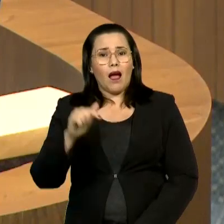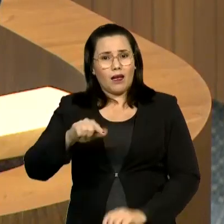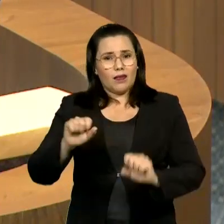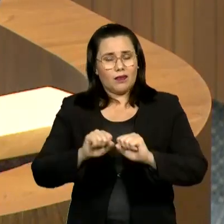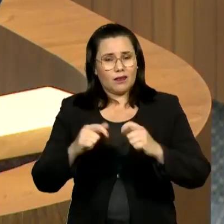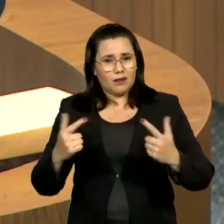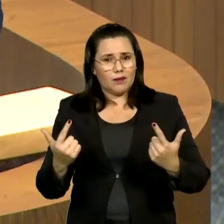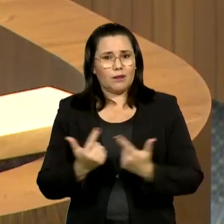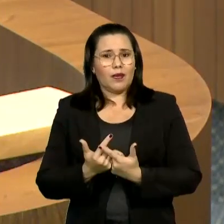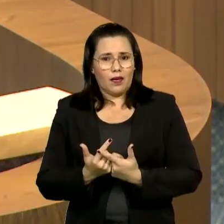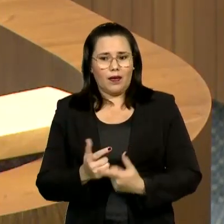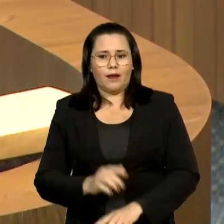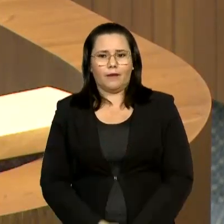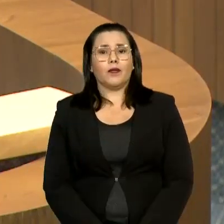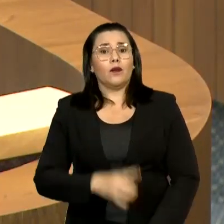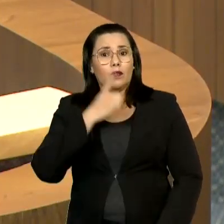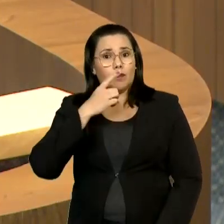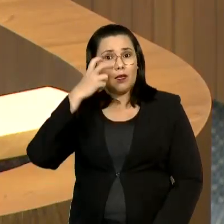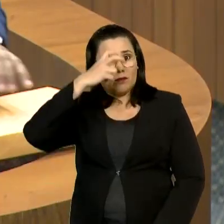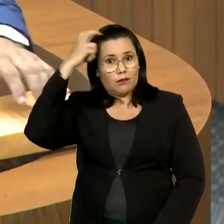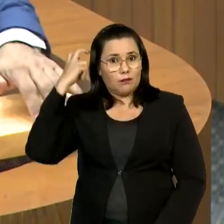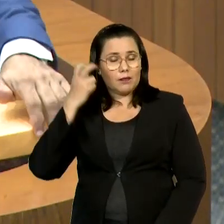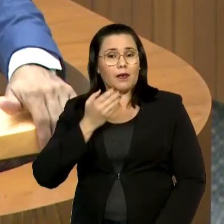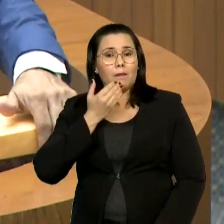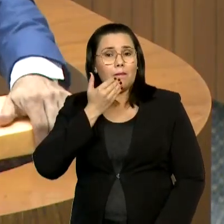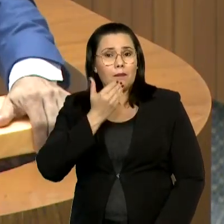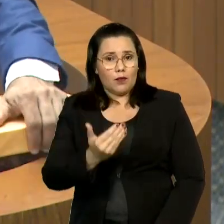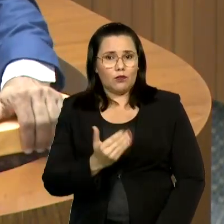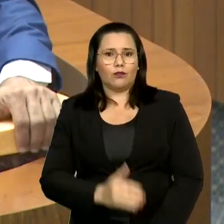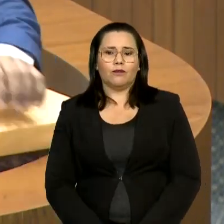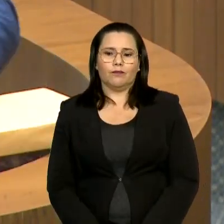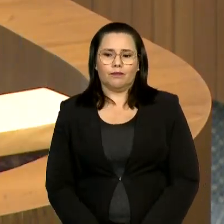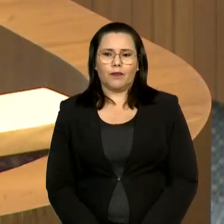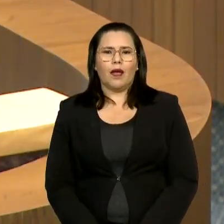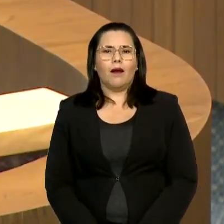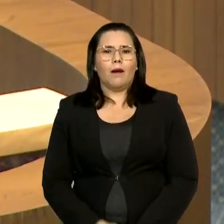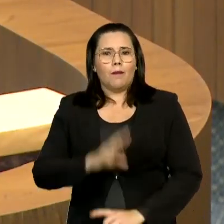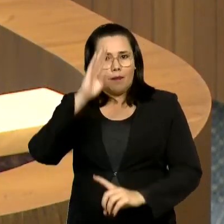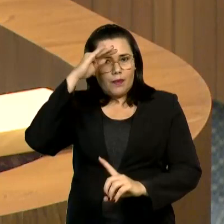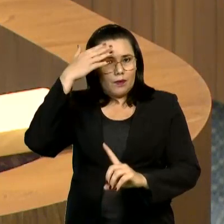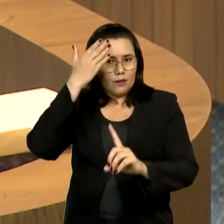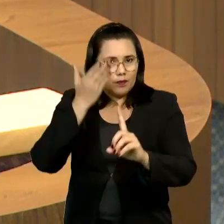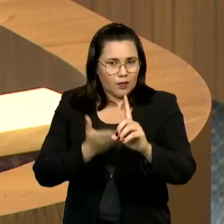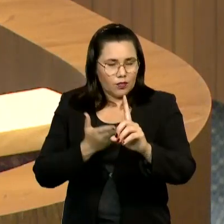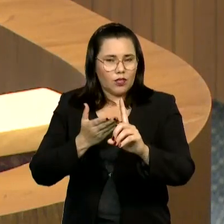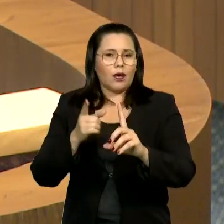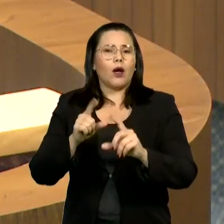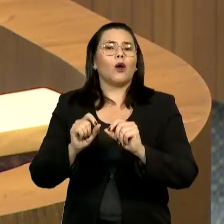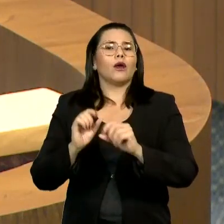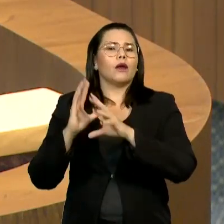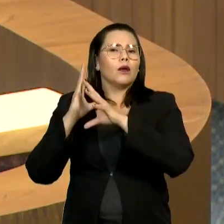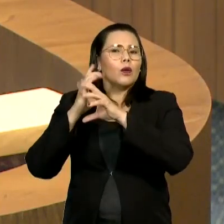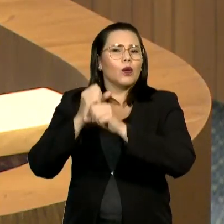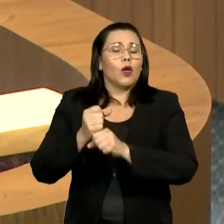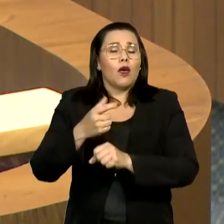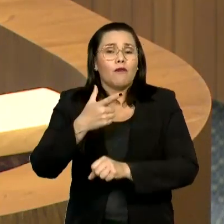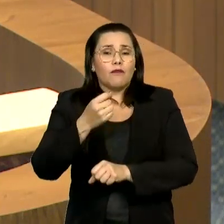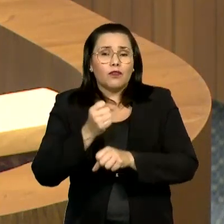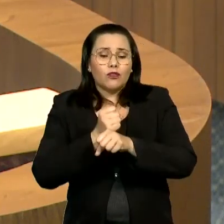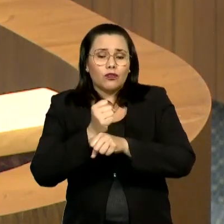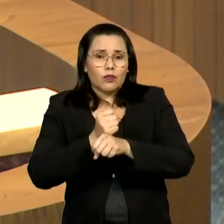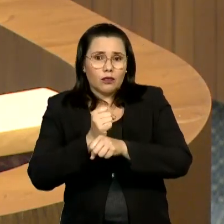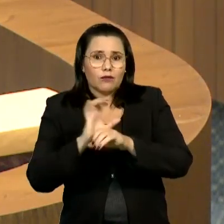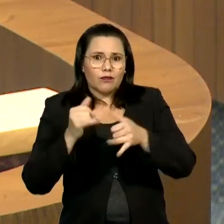deputado Neto Evangelista, em homenagem aos 20 anos da